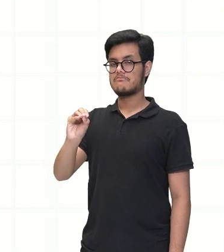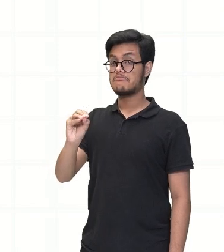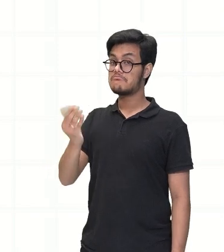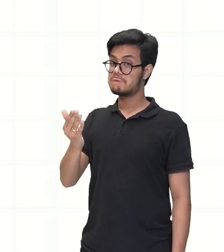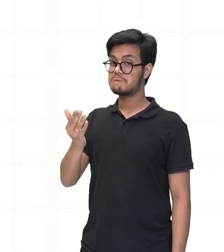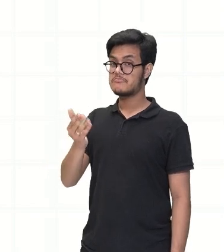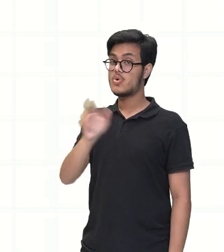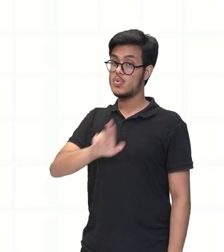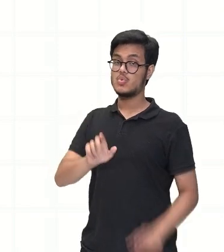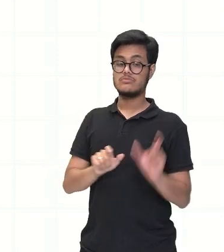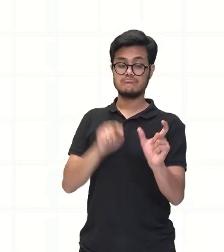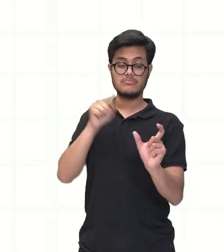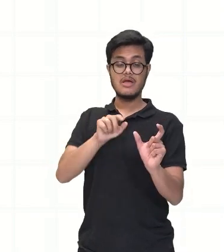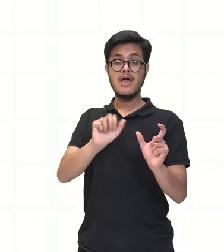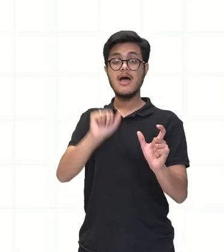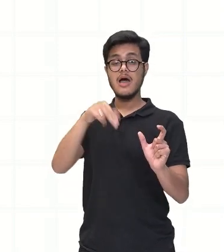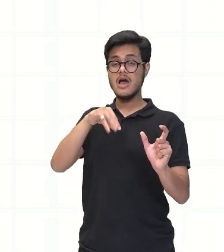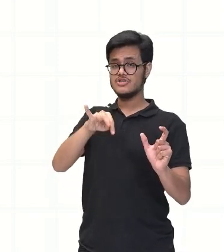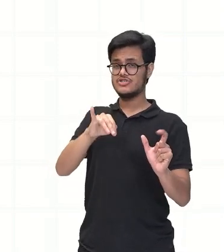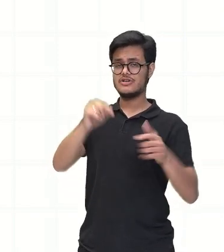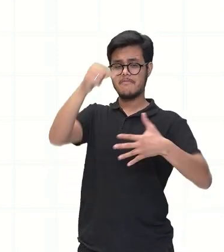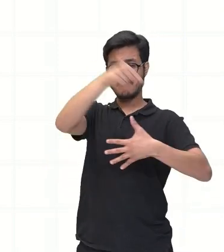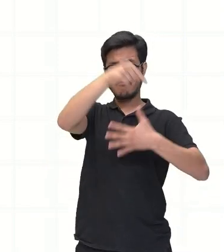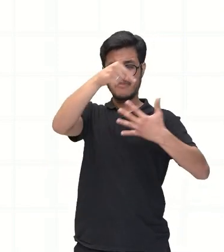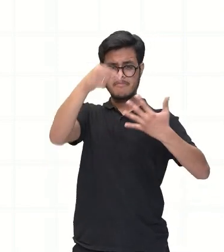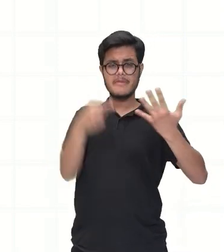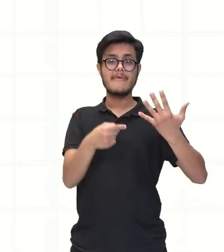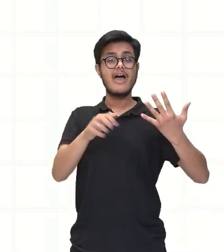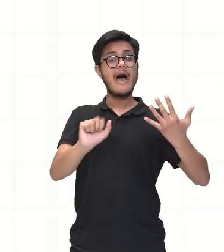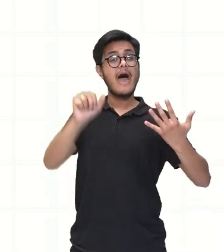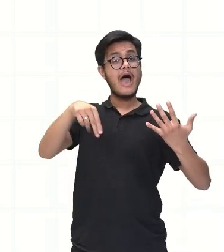anti. Todos eles, ó. Né?